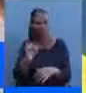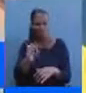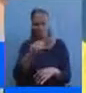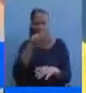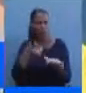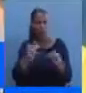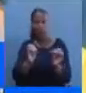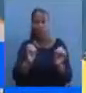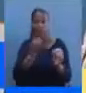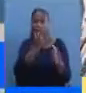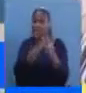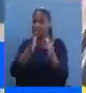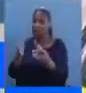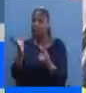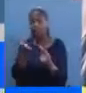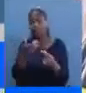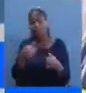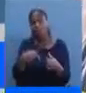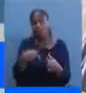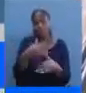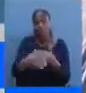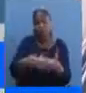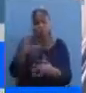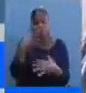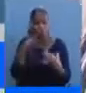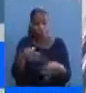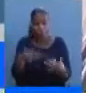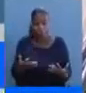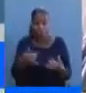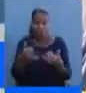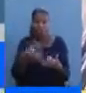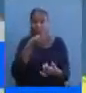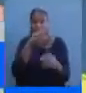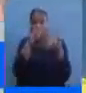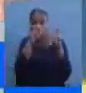O processo disciplinar está no seu curso normal e depois falaremos sobre isso.